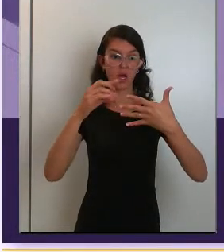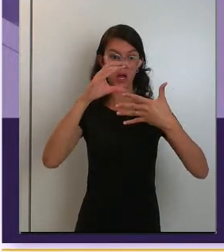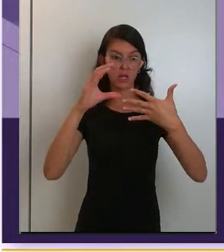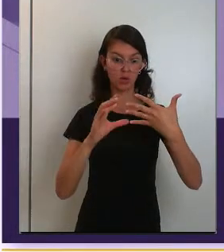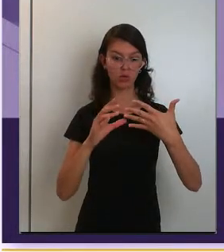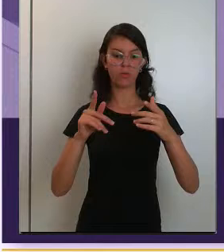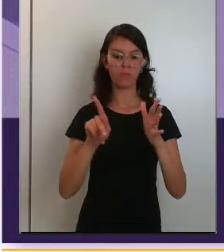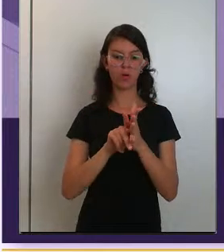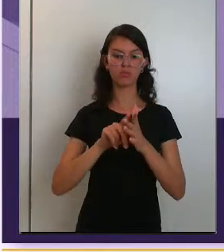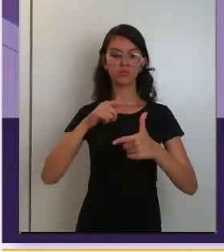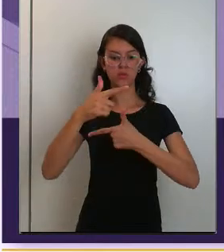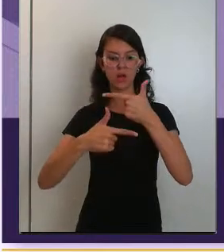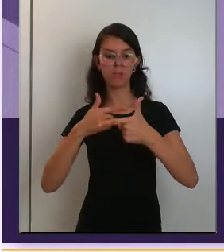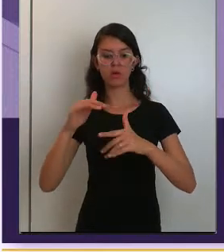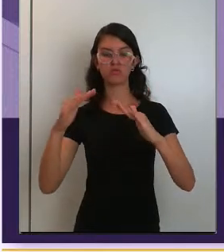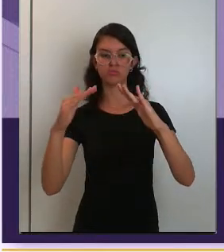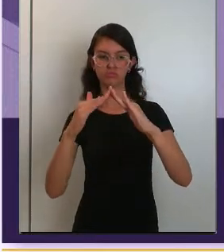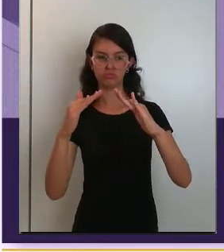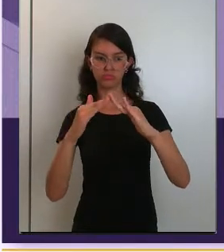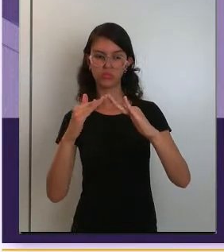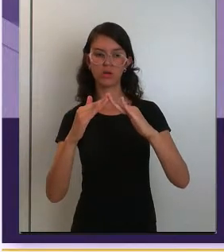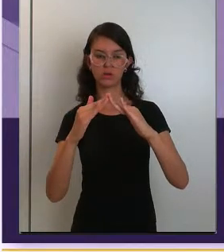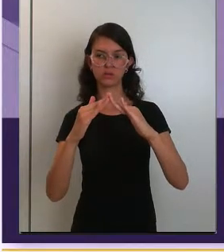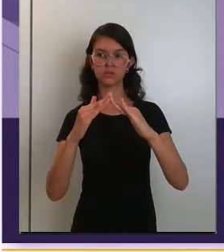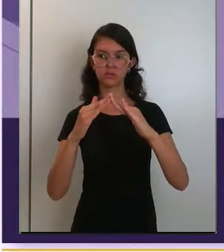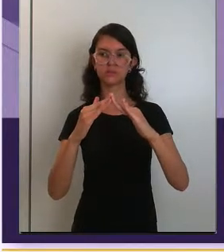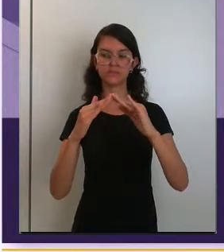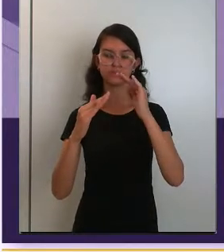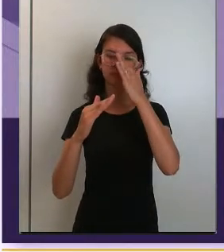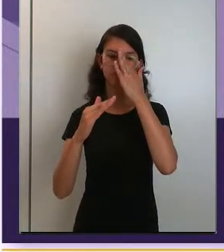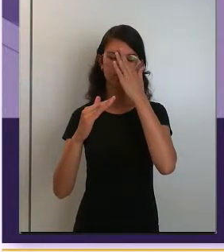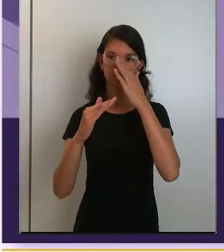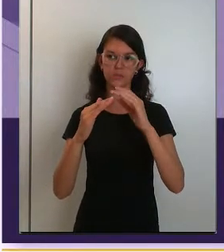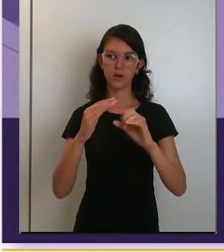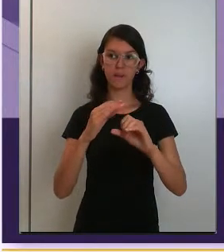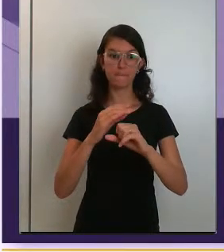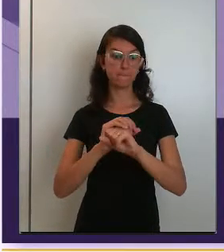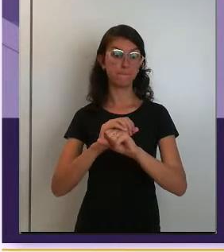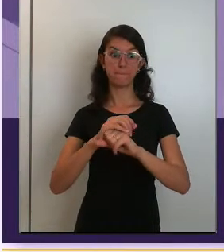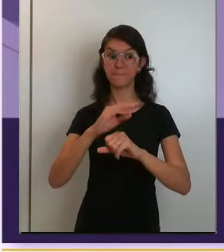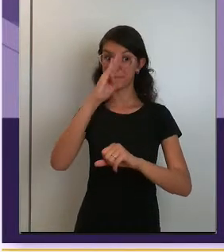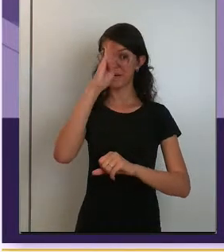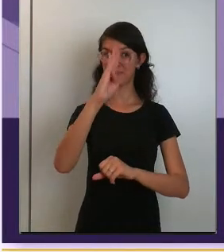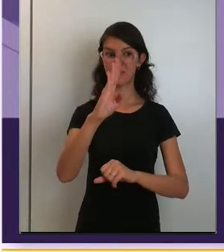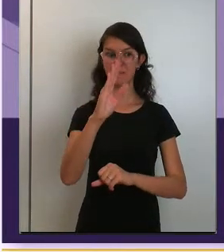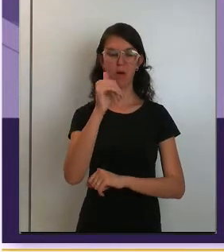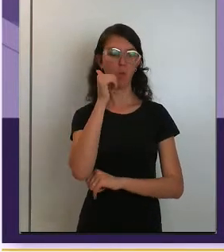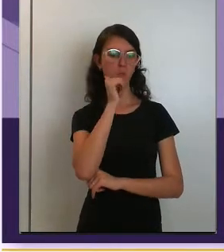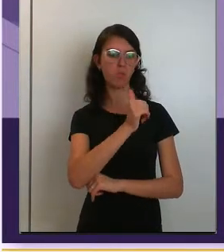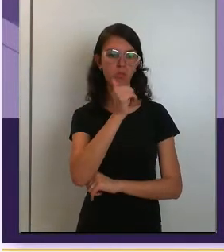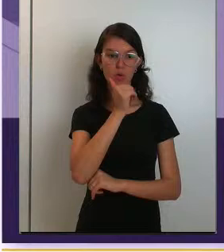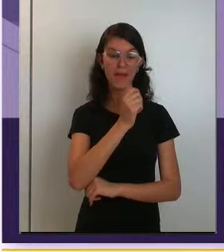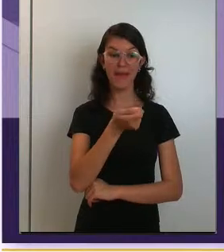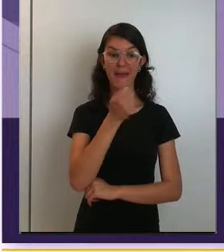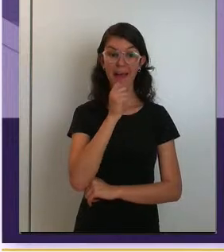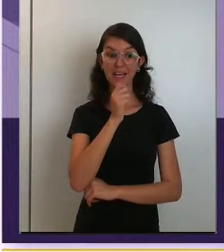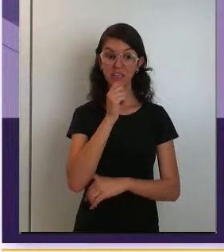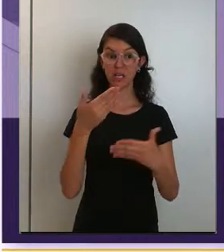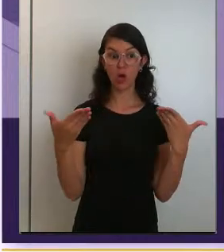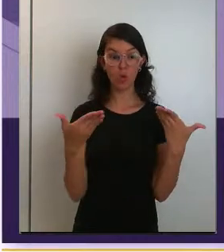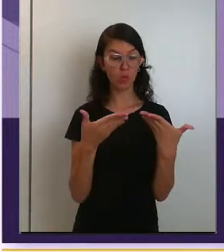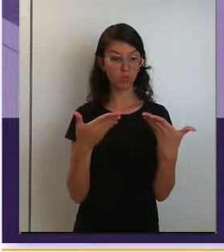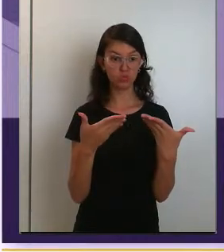e trabalhadoras domésticas, considerando que a maioria, grande maioria, são mulheres, e ainda hoje a gente tem